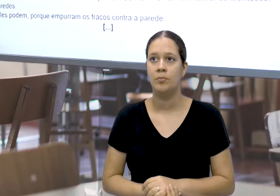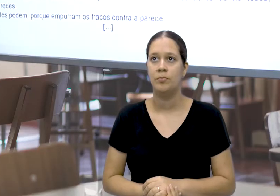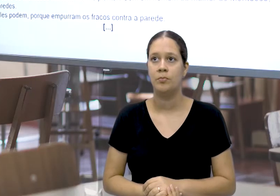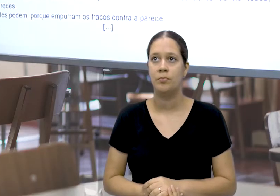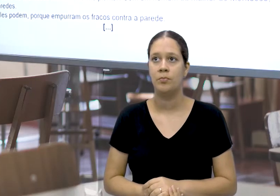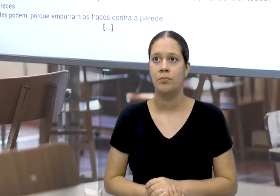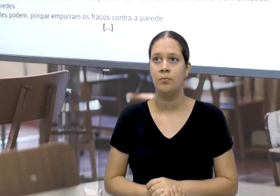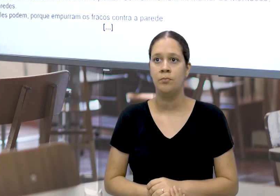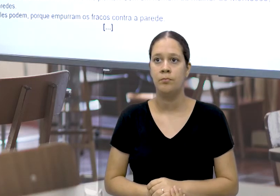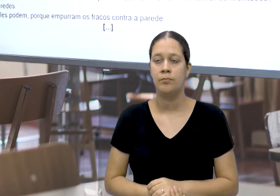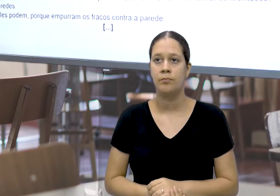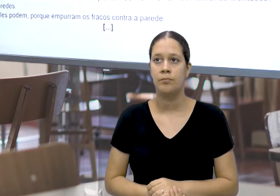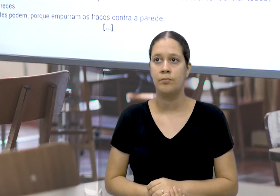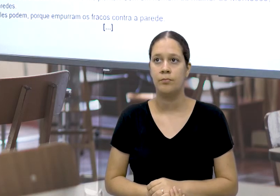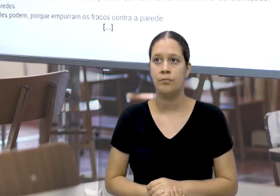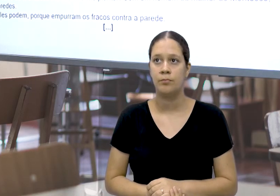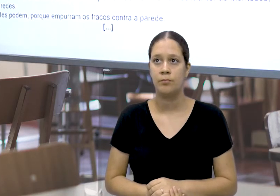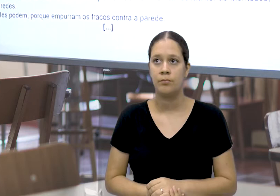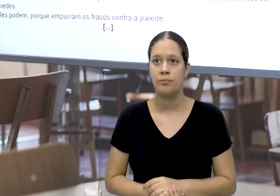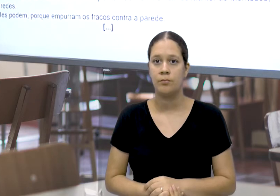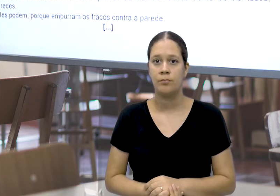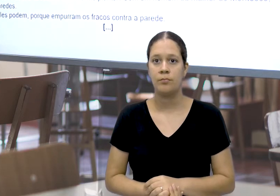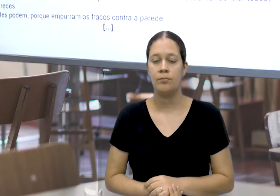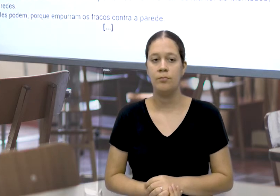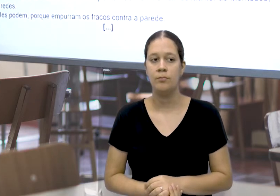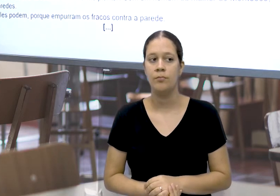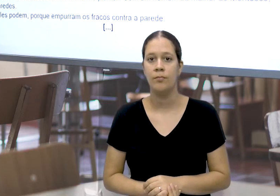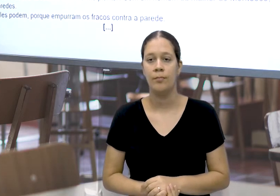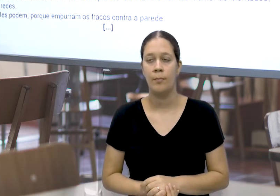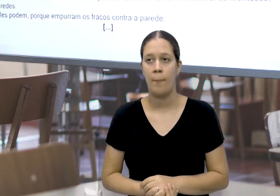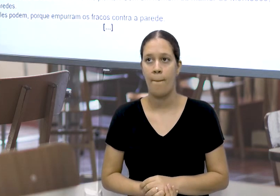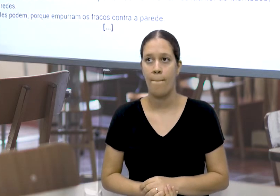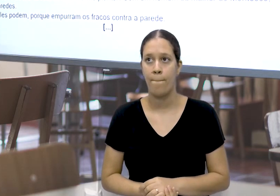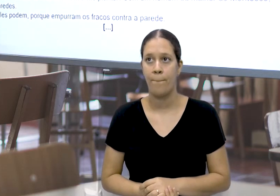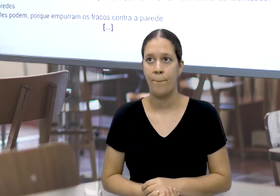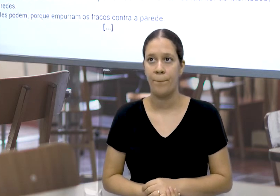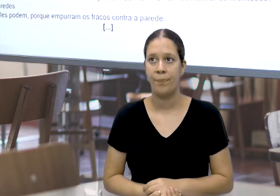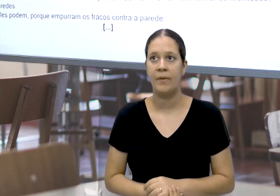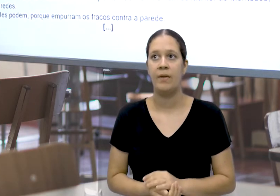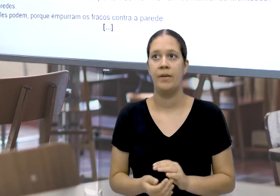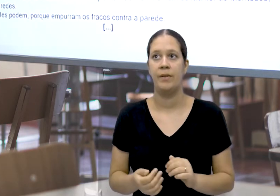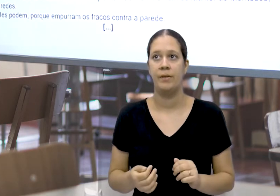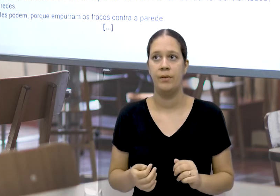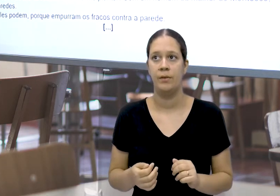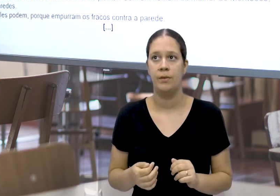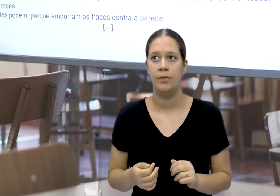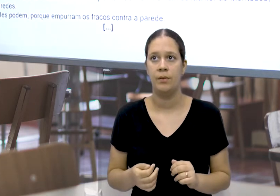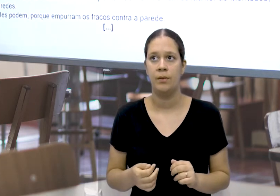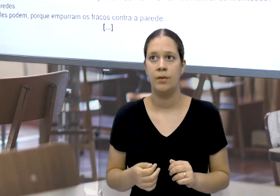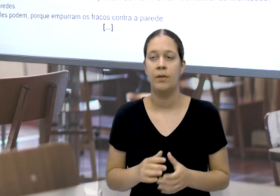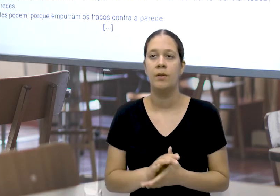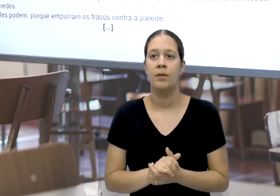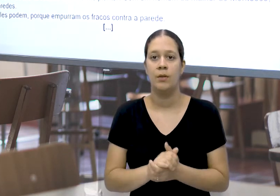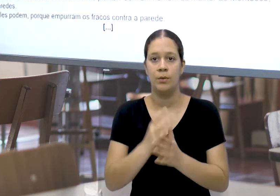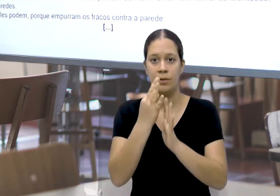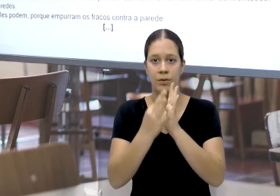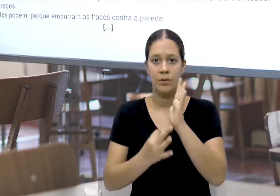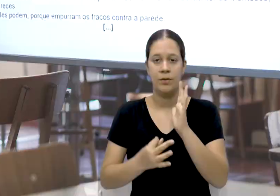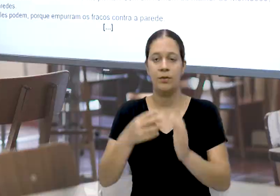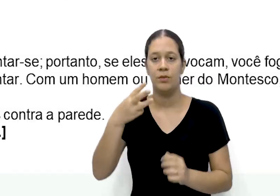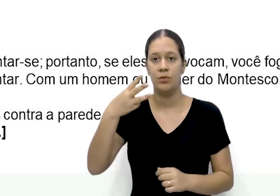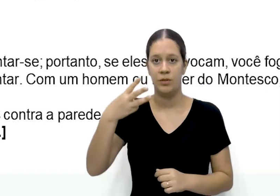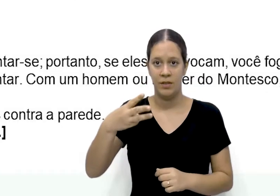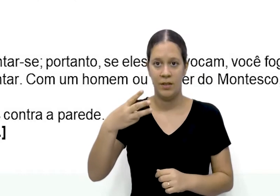William Shakespeare foi um grande escritor de gênero dramático. Ele é referência. E aqui, ó,